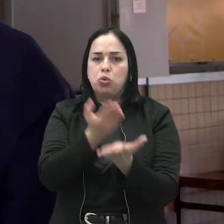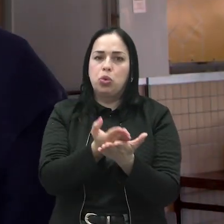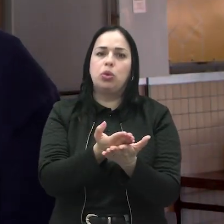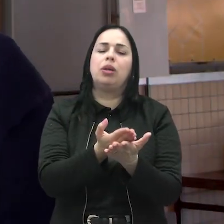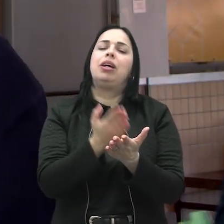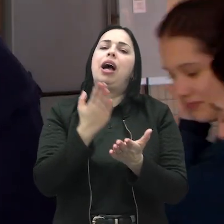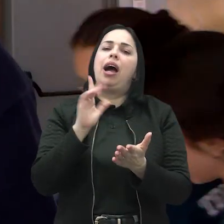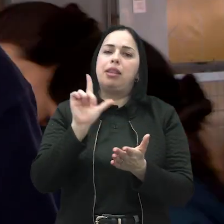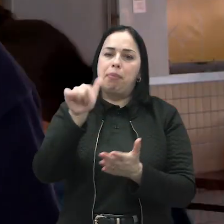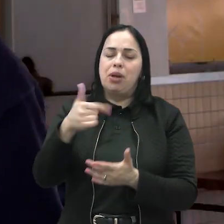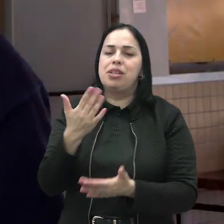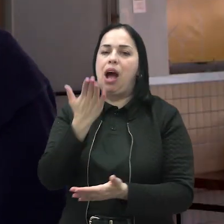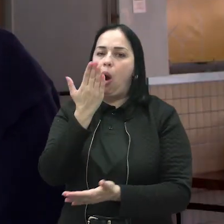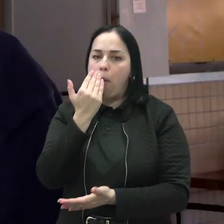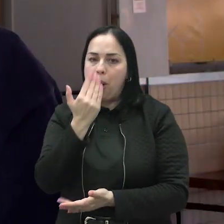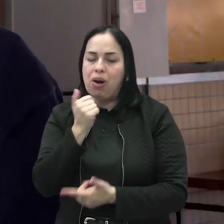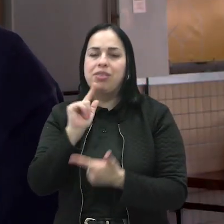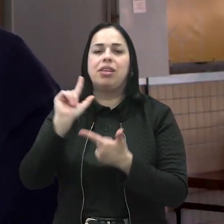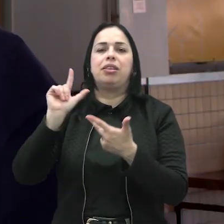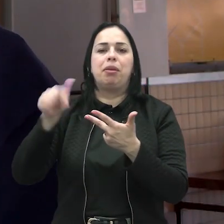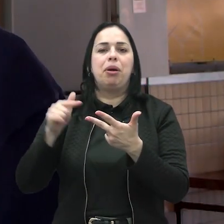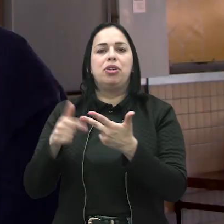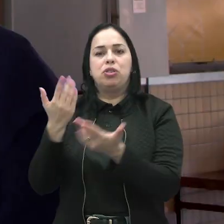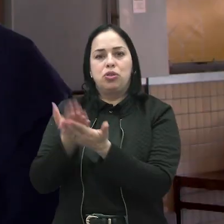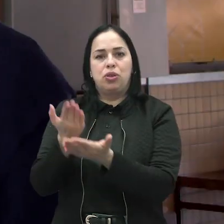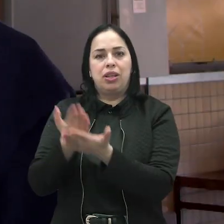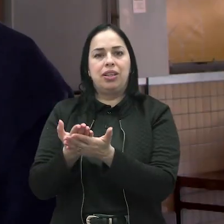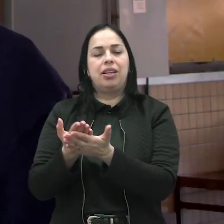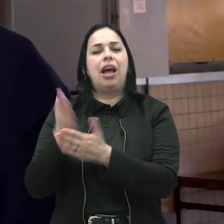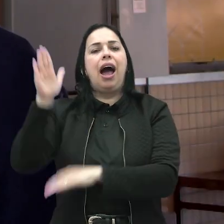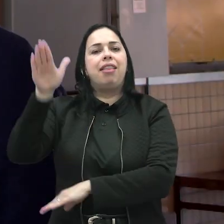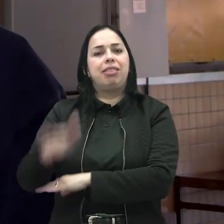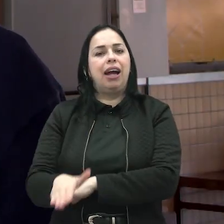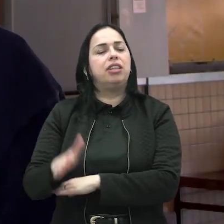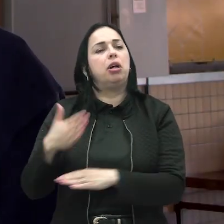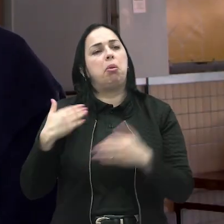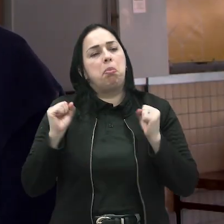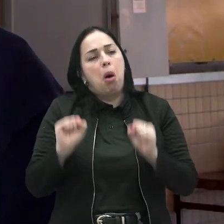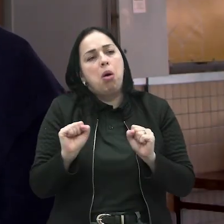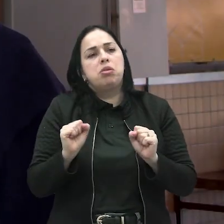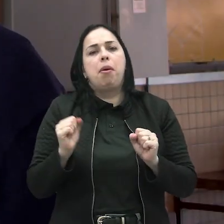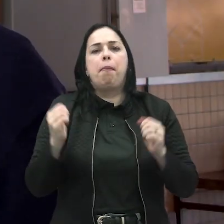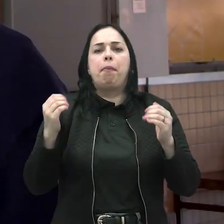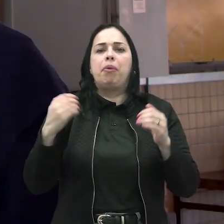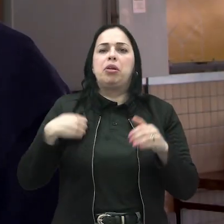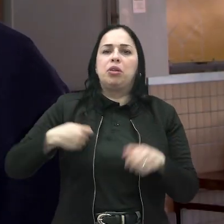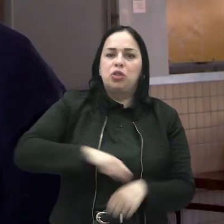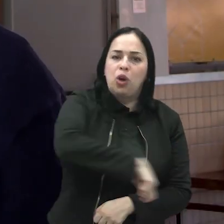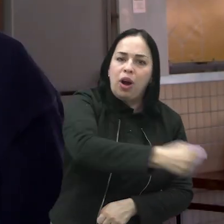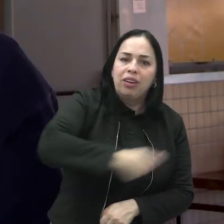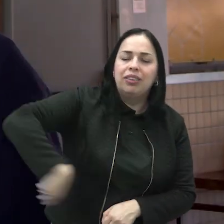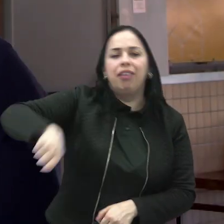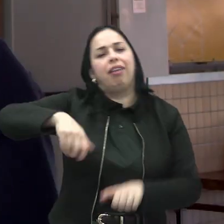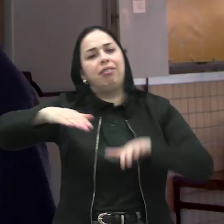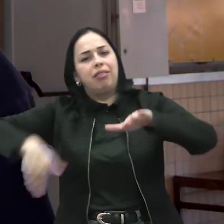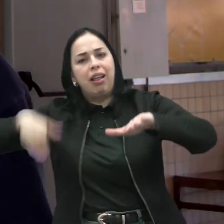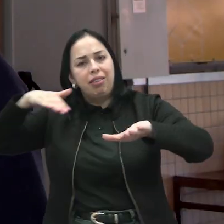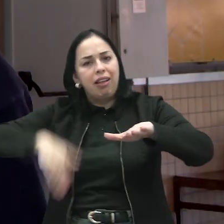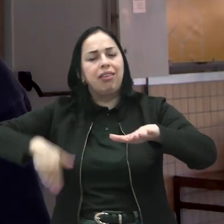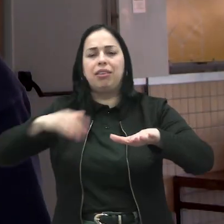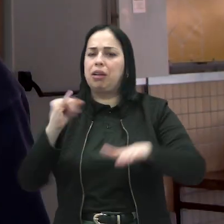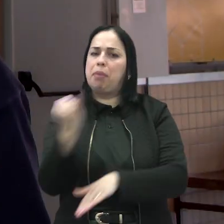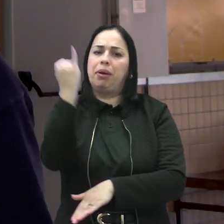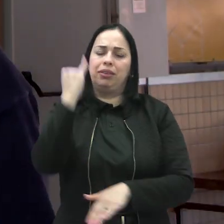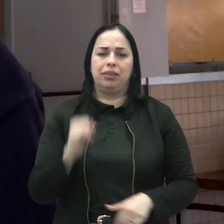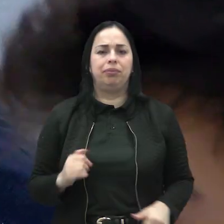dou uma descansada, vou almoçar. E na parte da tarde estudo mais um pouquinho e depois eu fico com o resto da tarde livre para fazer algumas outras atividades, né? Jogar tênis, ir para natação, que